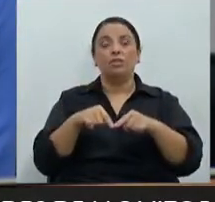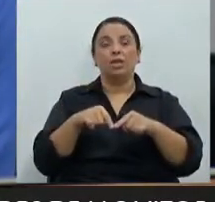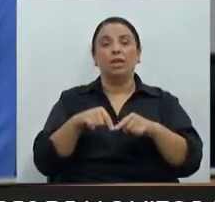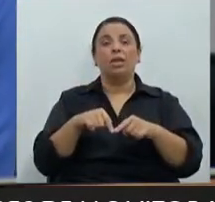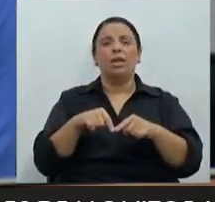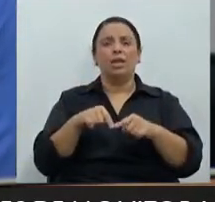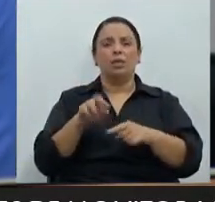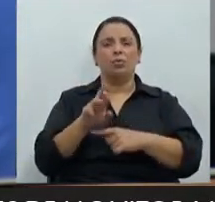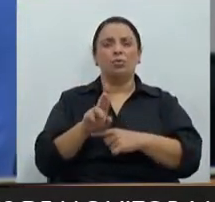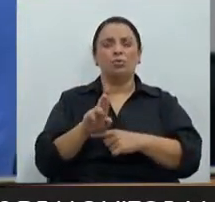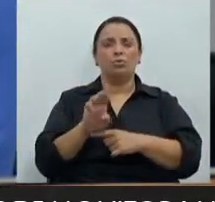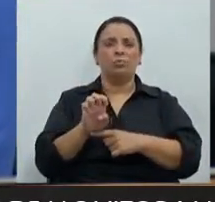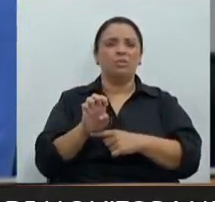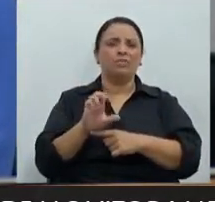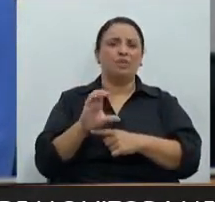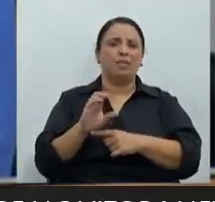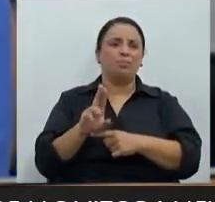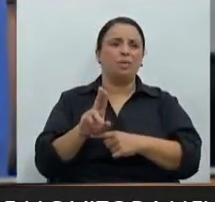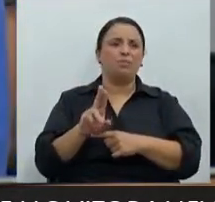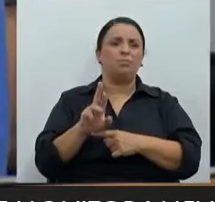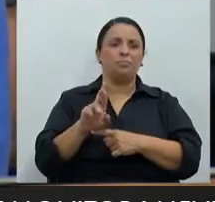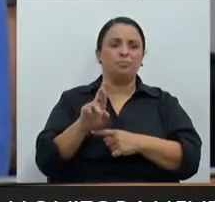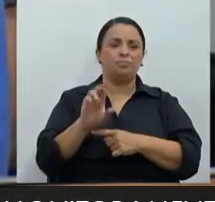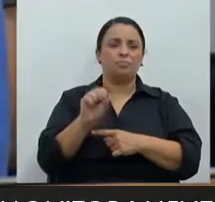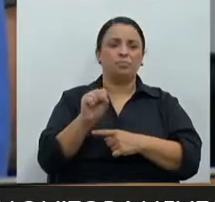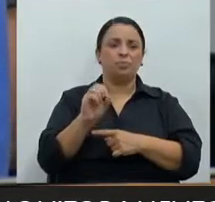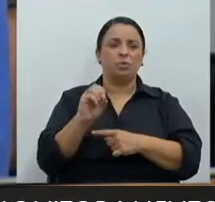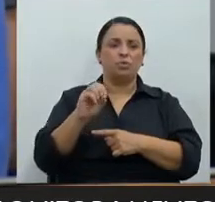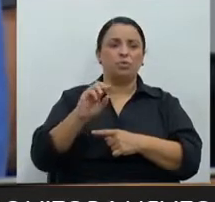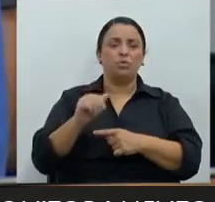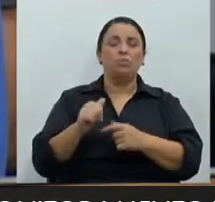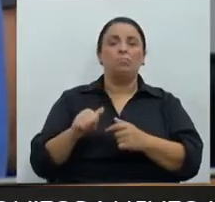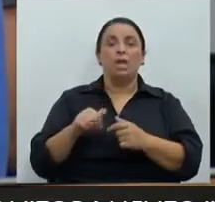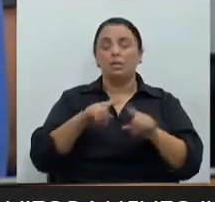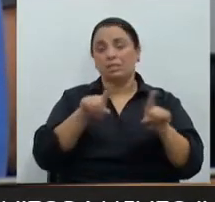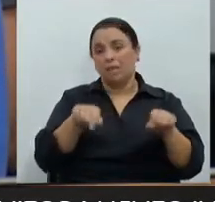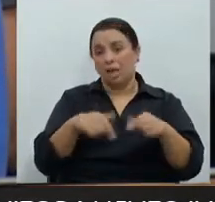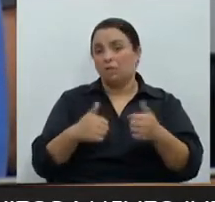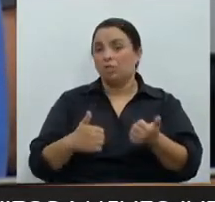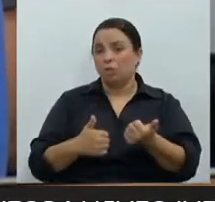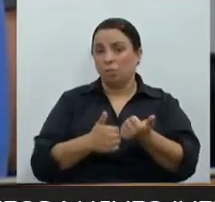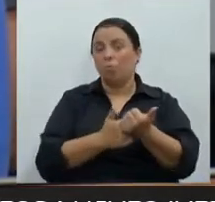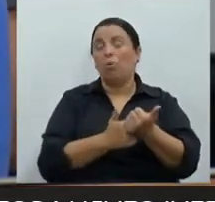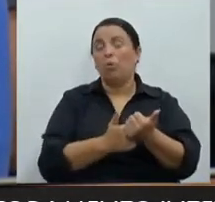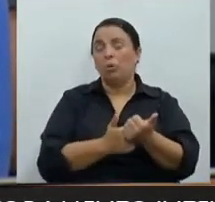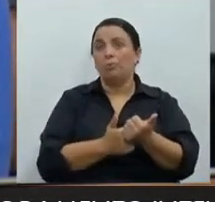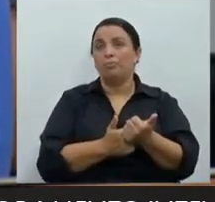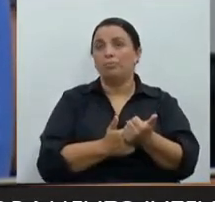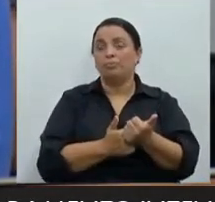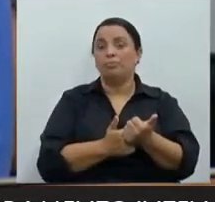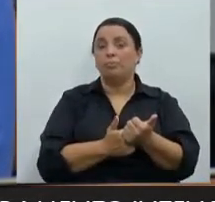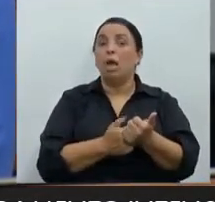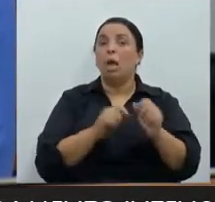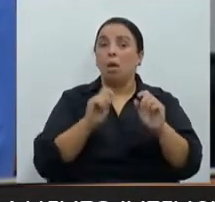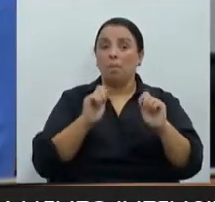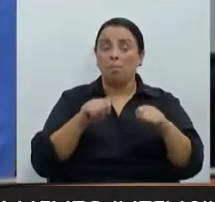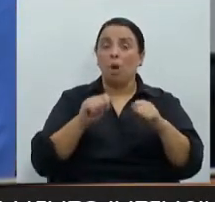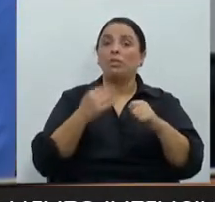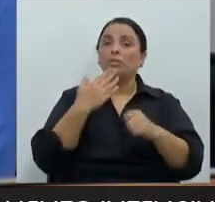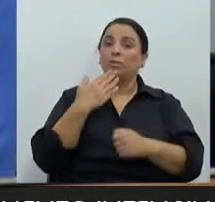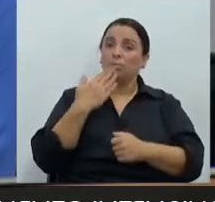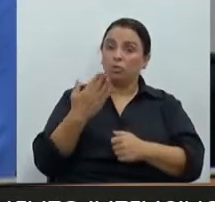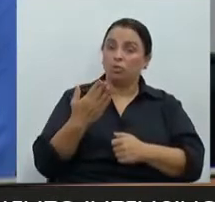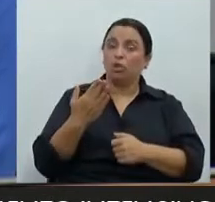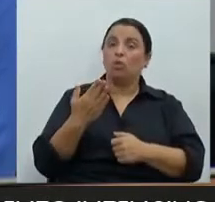a professora. A sala recurso, ela realmente ela pode ser solicitada, né, através do